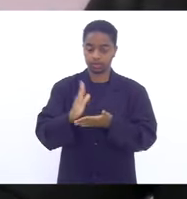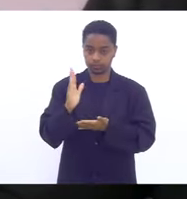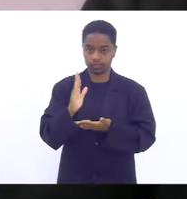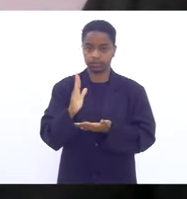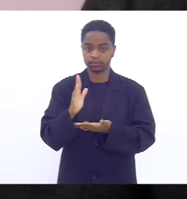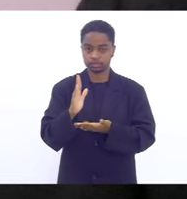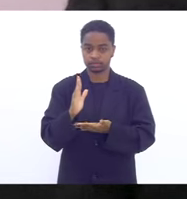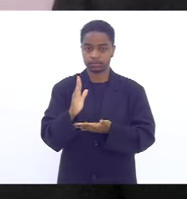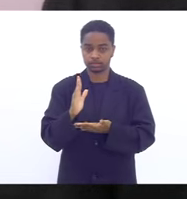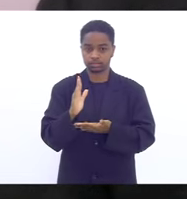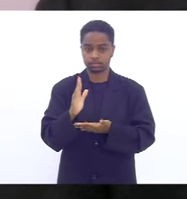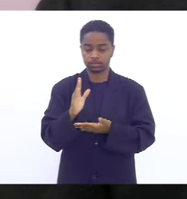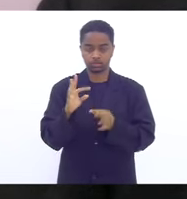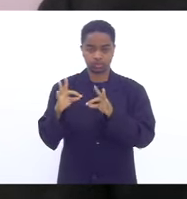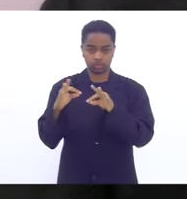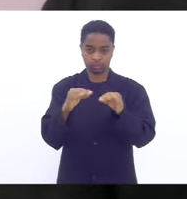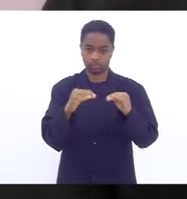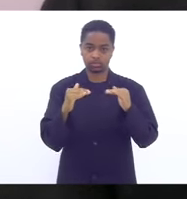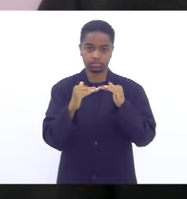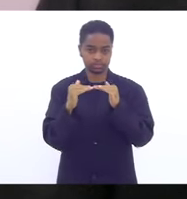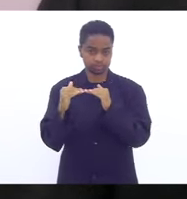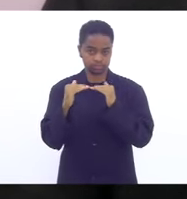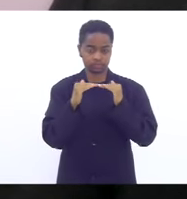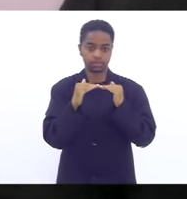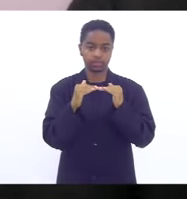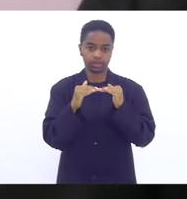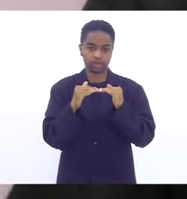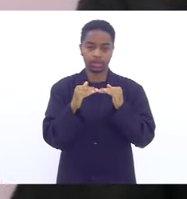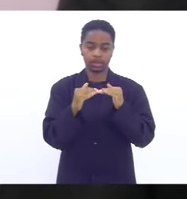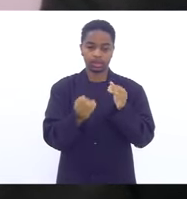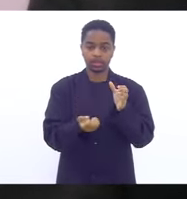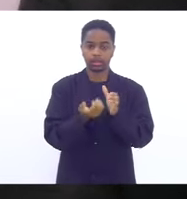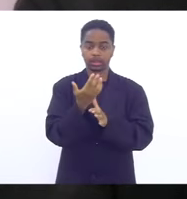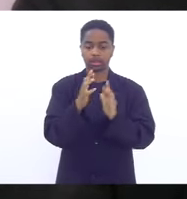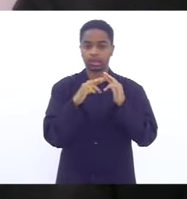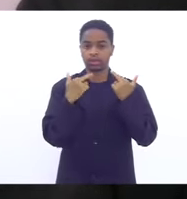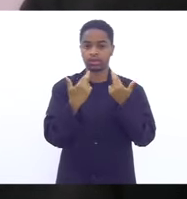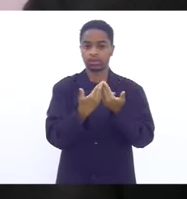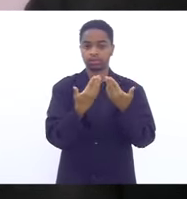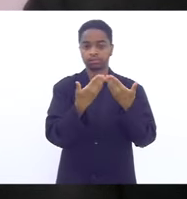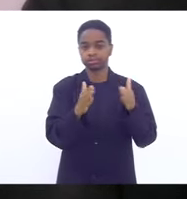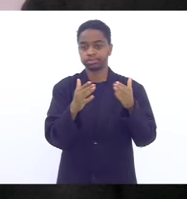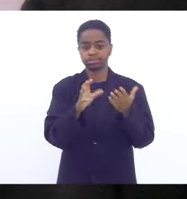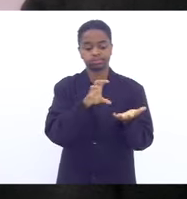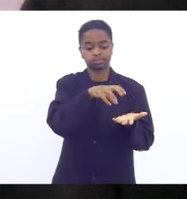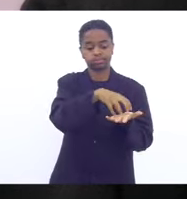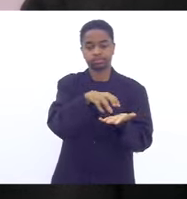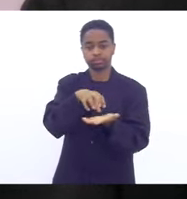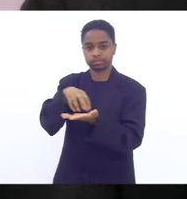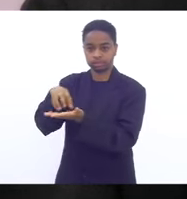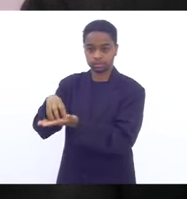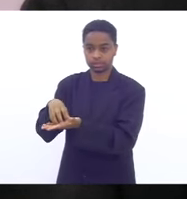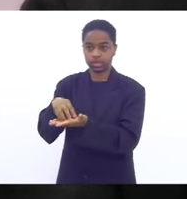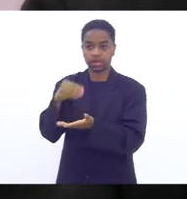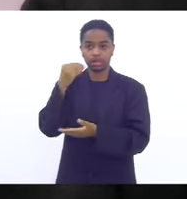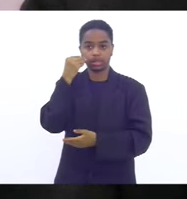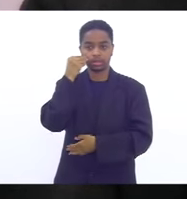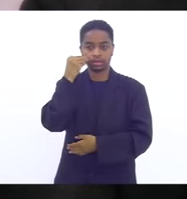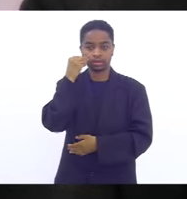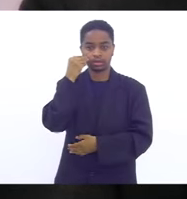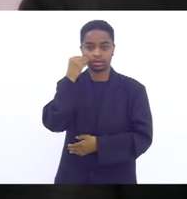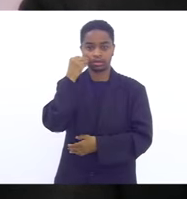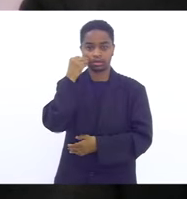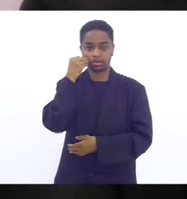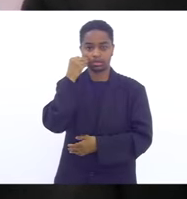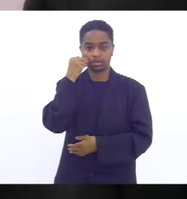realização, por unanimidade, a realização de audiências regionalizadas, se possível, professor Josemar, com as...